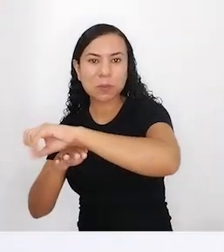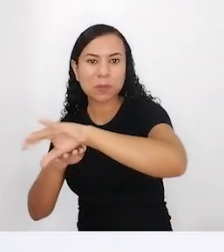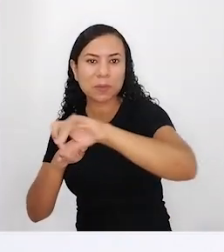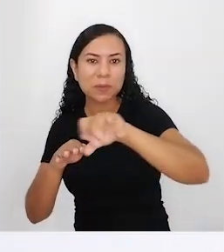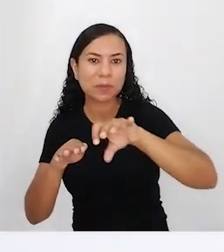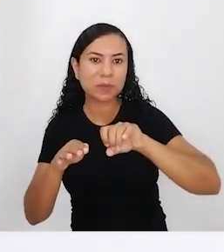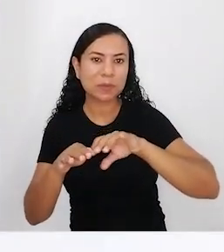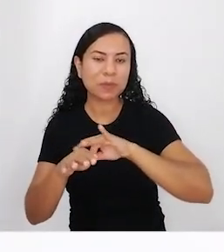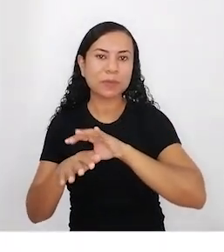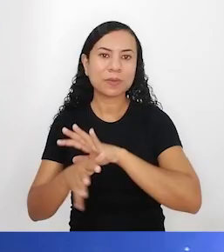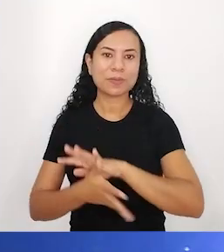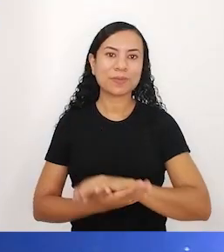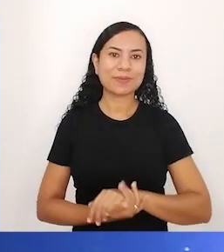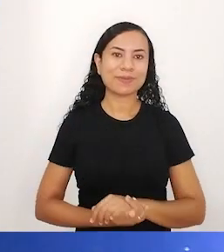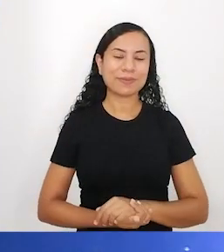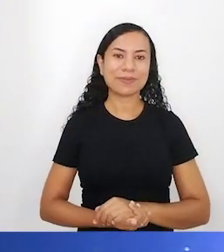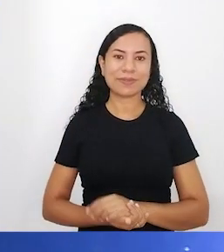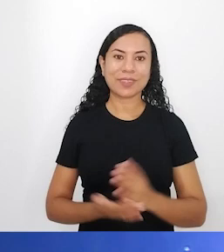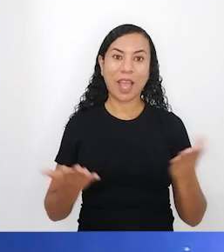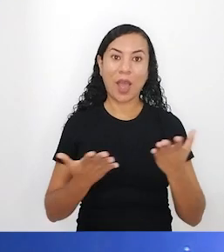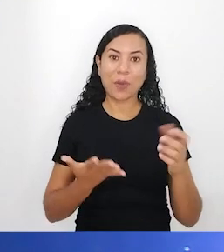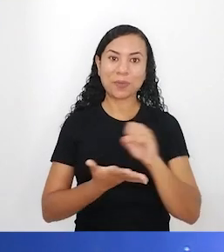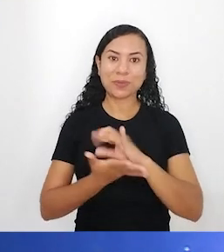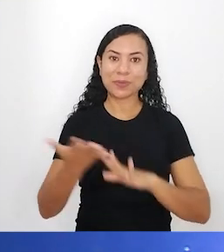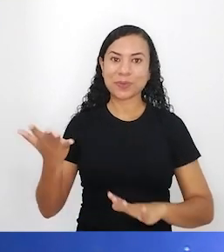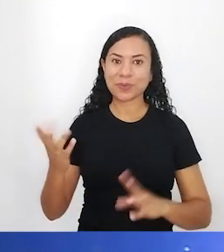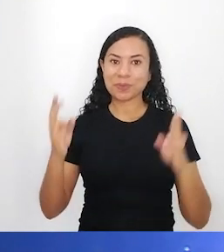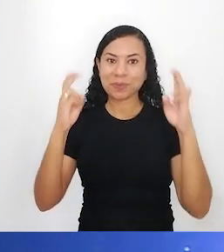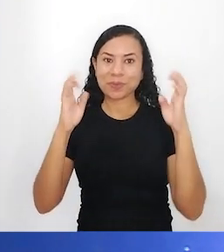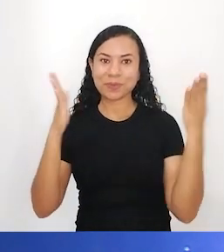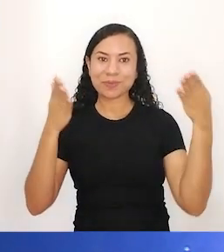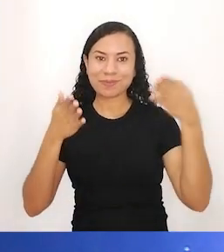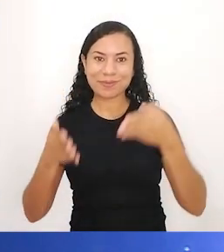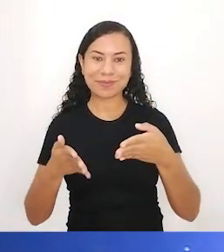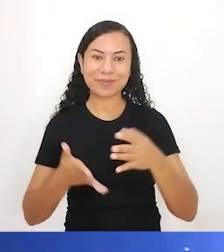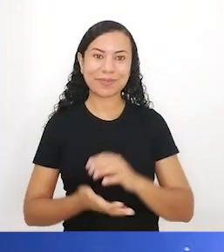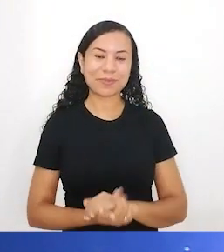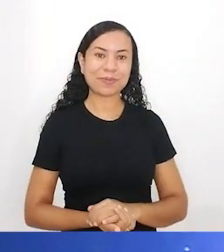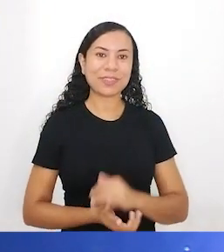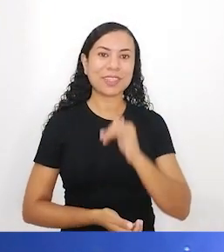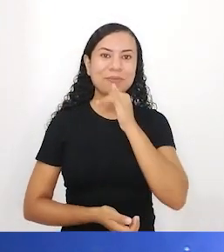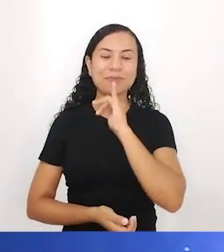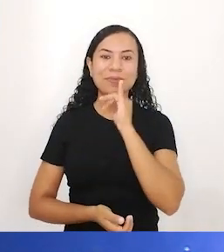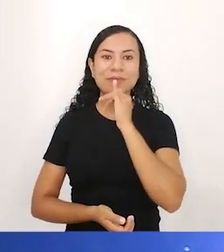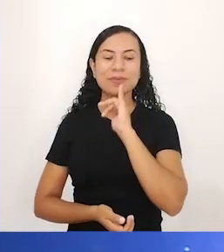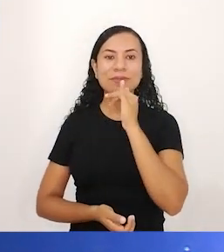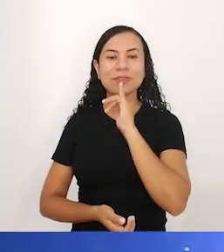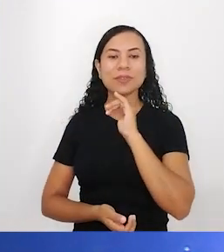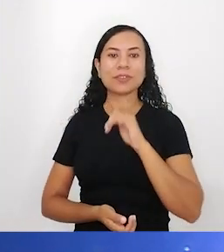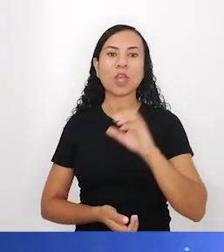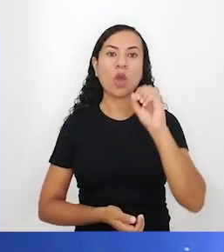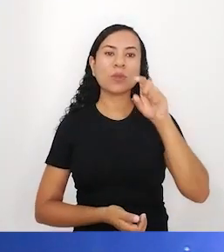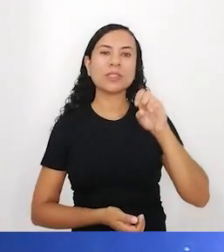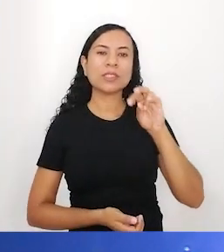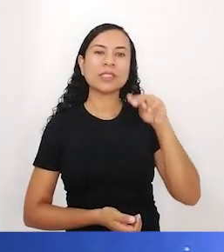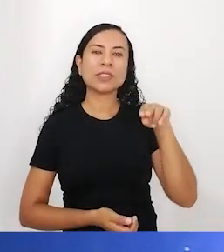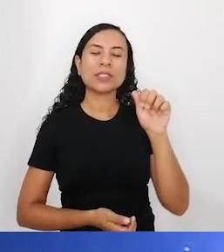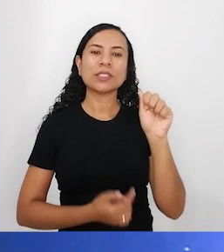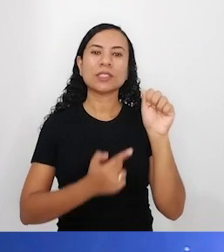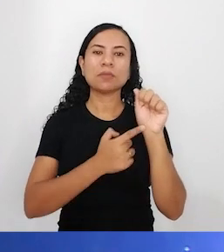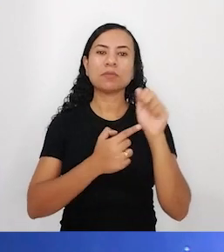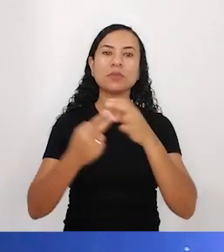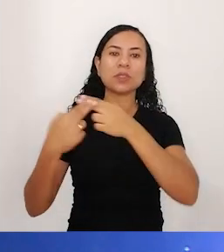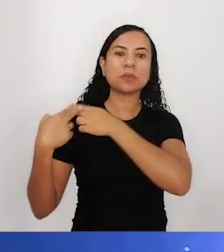para amadurecer. Vamos realizar alguns exercícios sobre o tema? A auxina é um fito-hormônio que atua